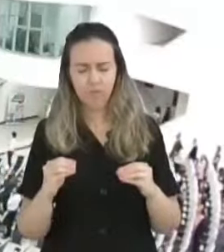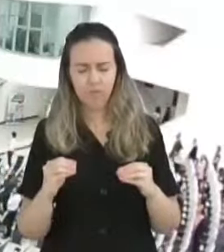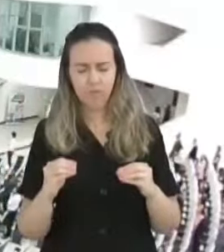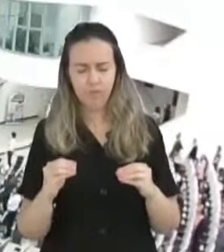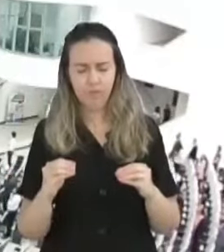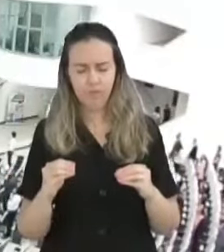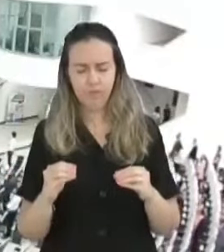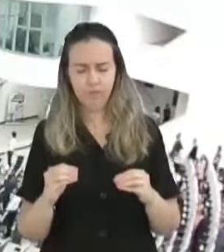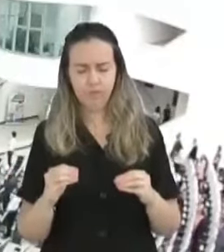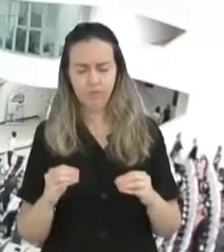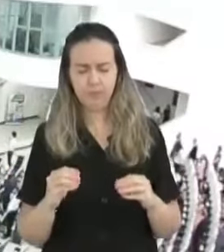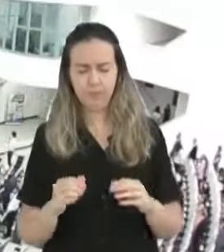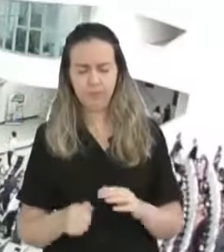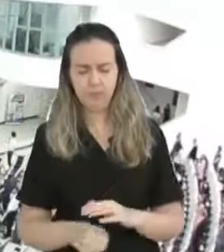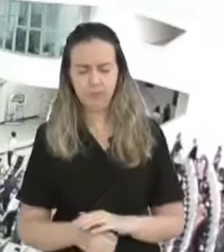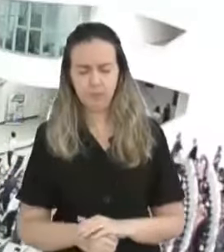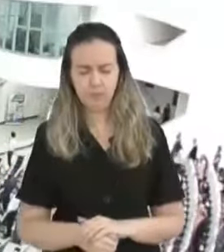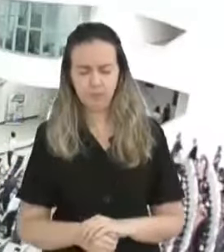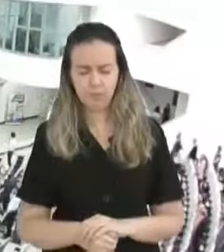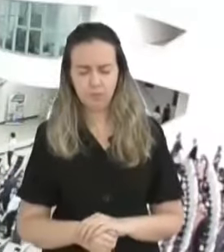batiza.